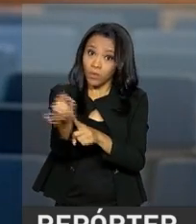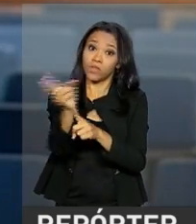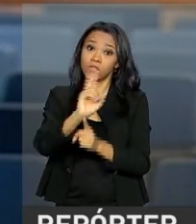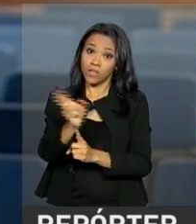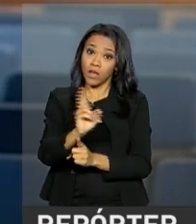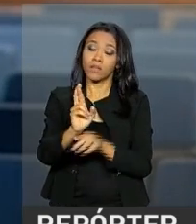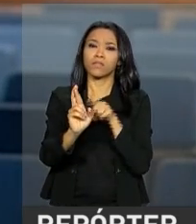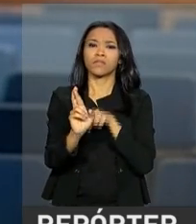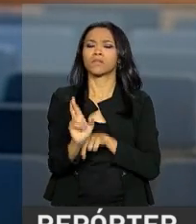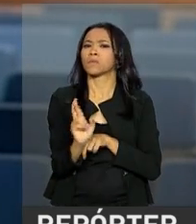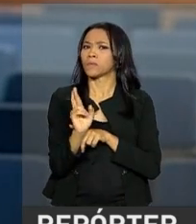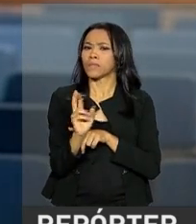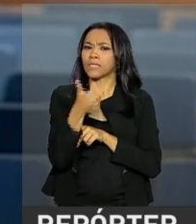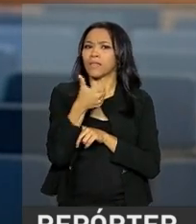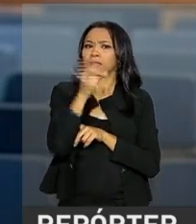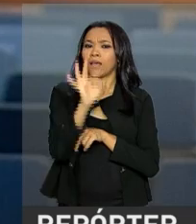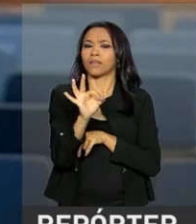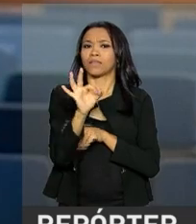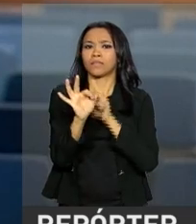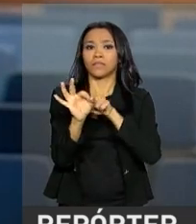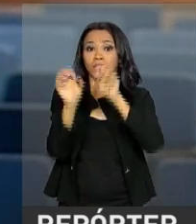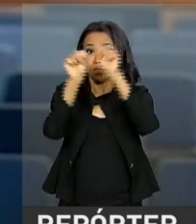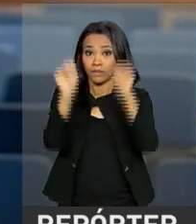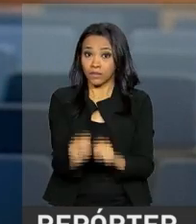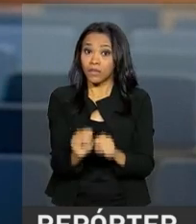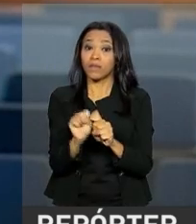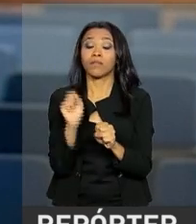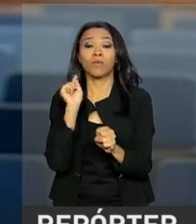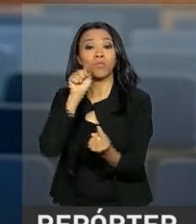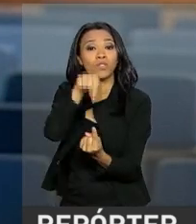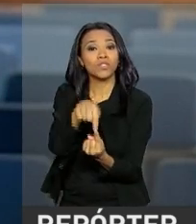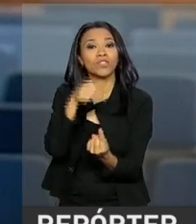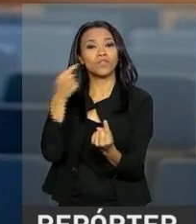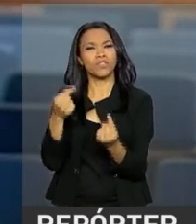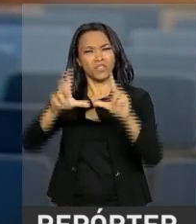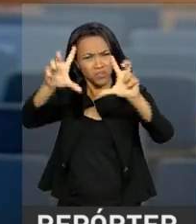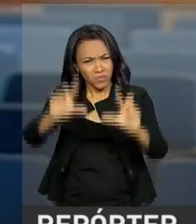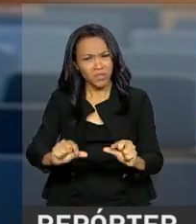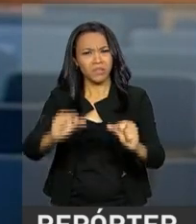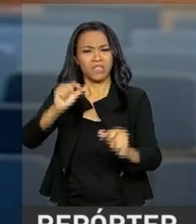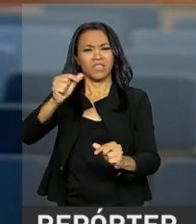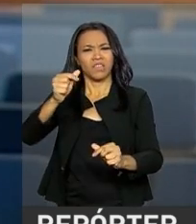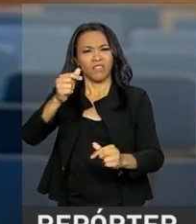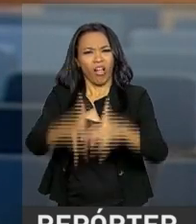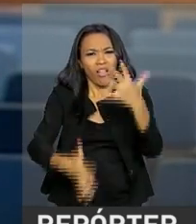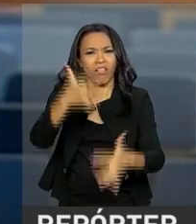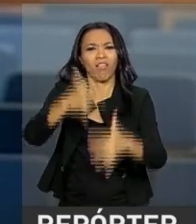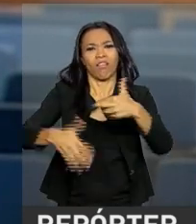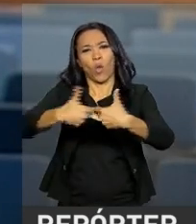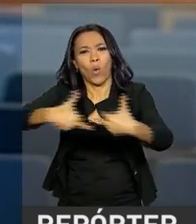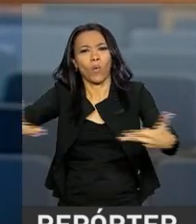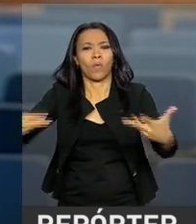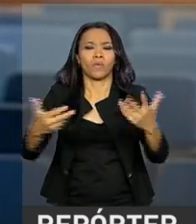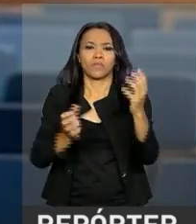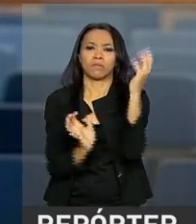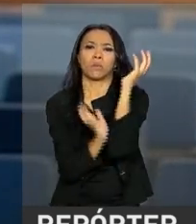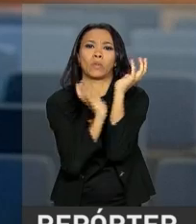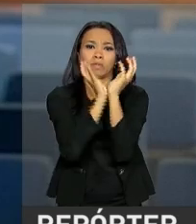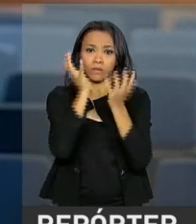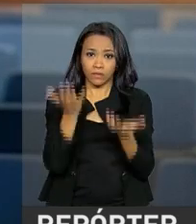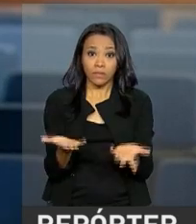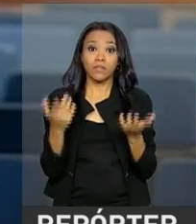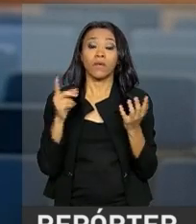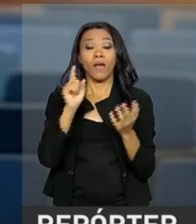melhoria de 10 sistemas para desburocratizar as empresas a assinatura dos convênios que fazem parte do programa empreendedor mais